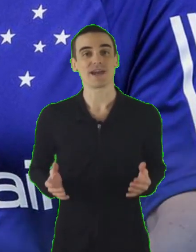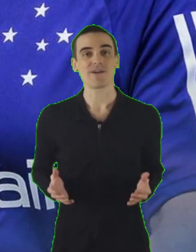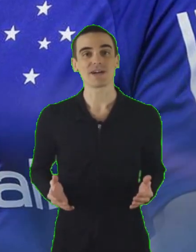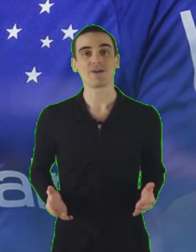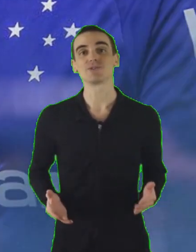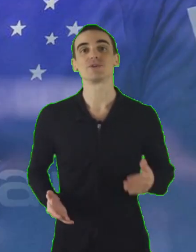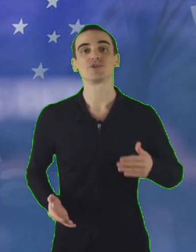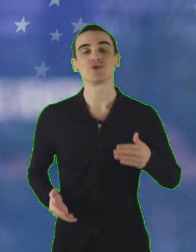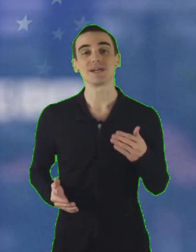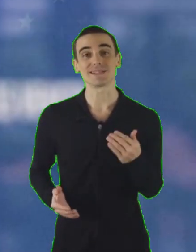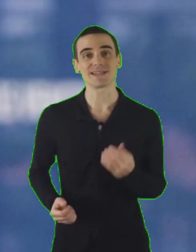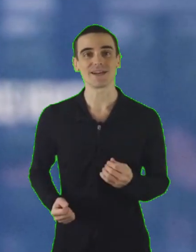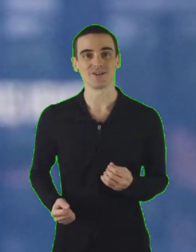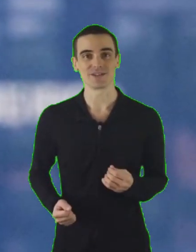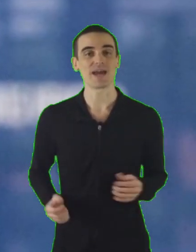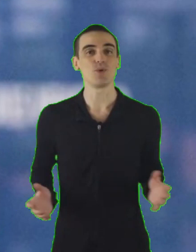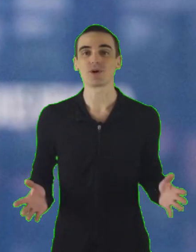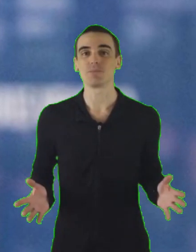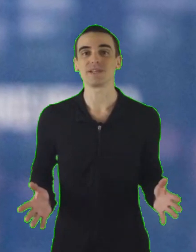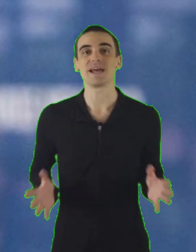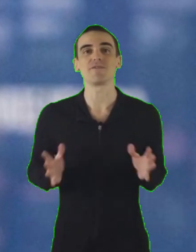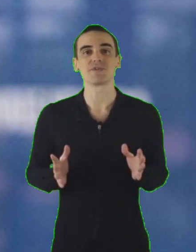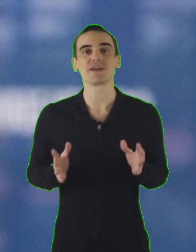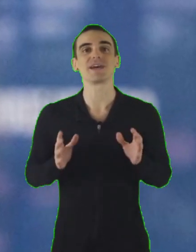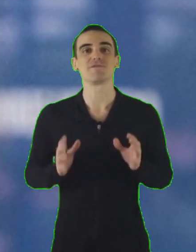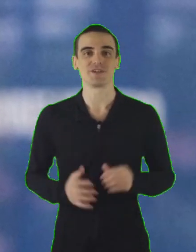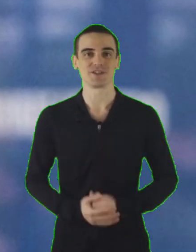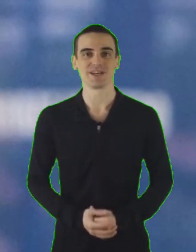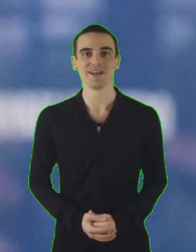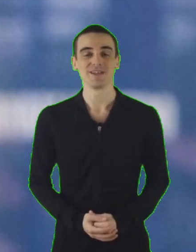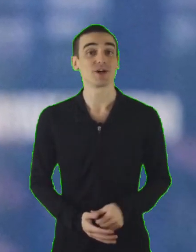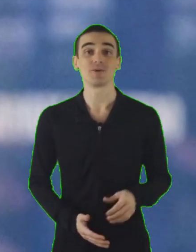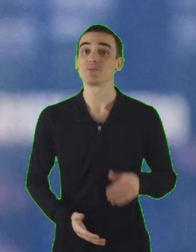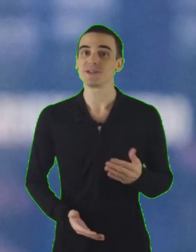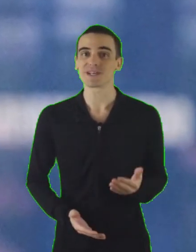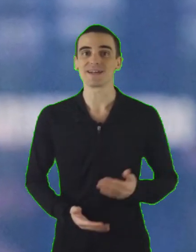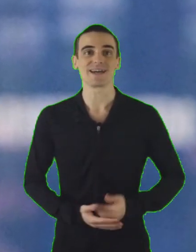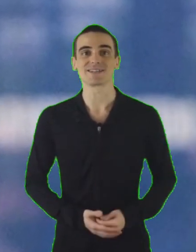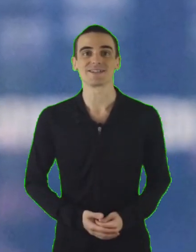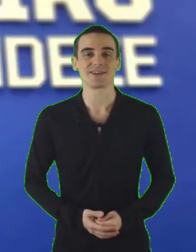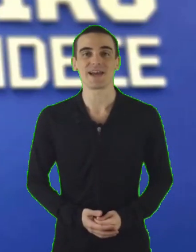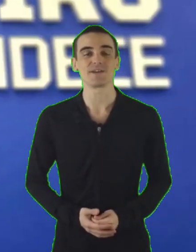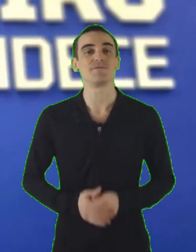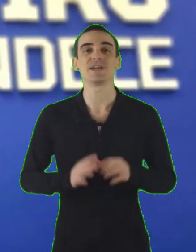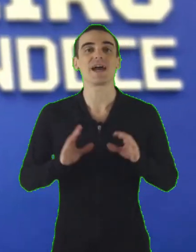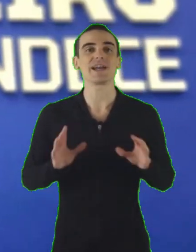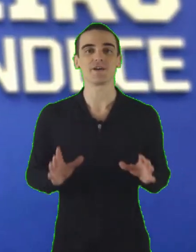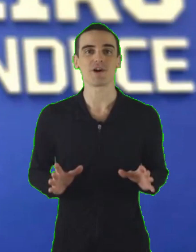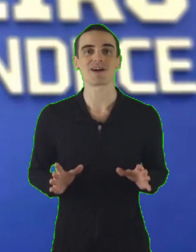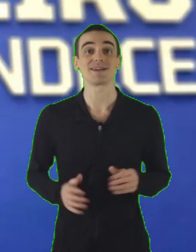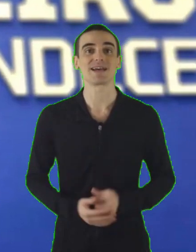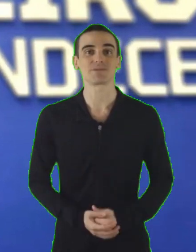que ele tem a aprovação da diretoria para continuar no comando da equipe. Considerando apenas o período em que está à frente do Cruzeiro, Zé Ricardo